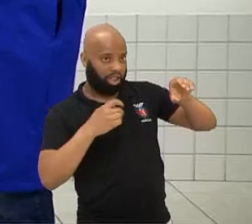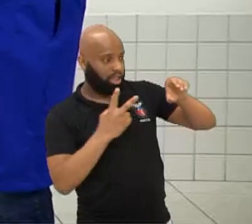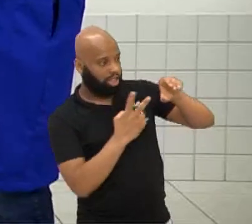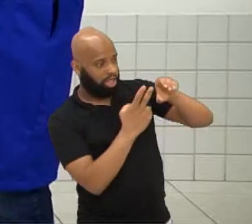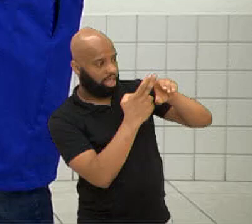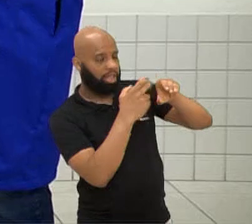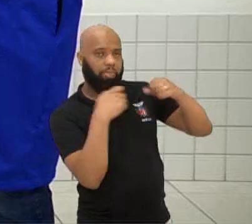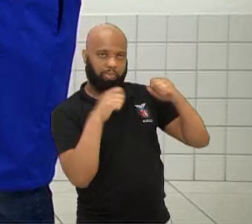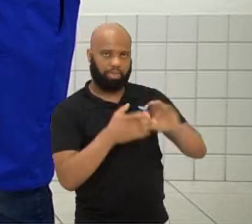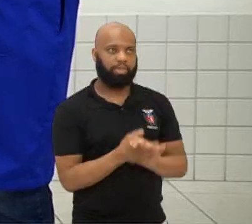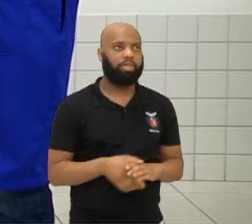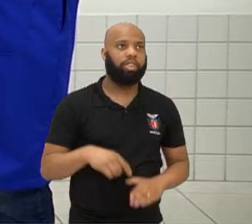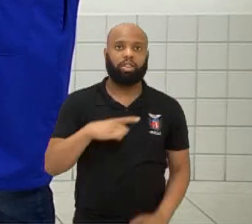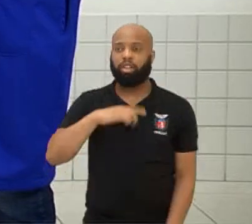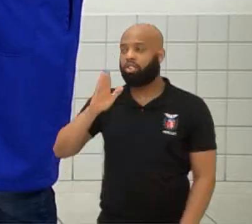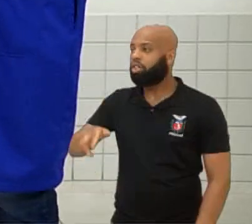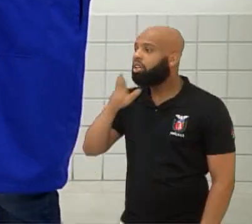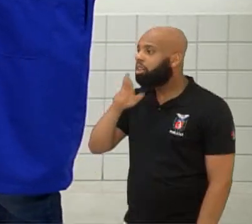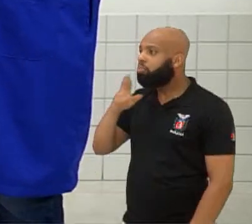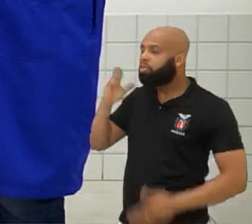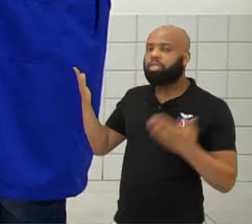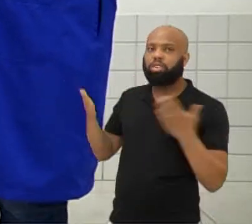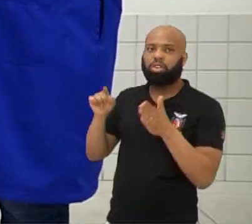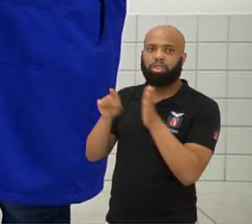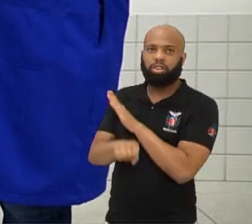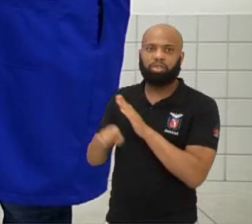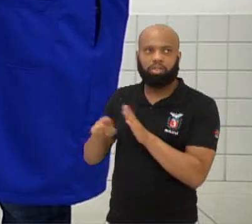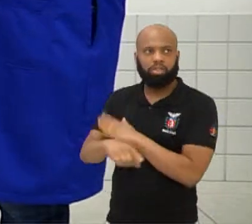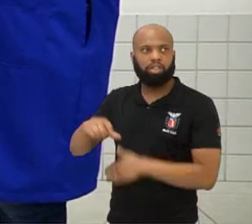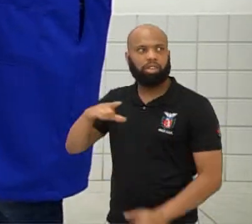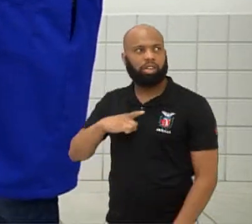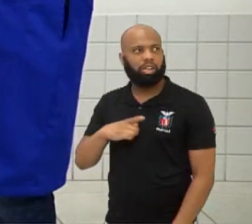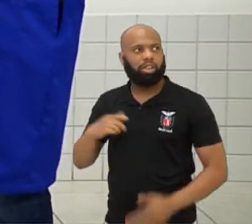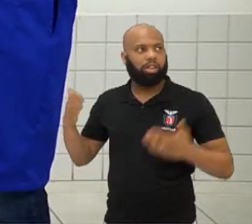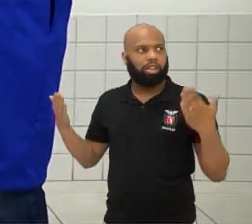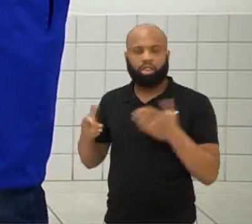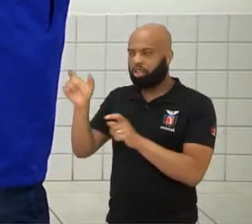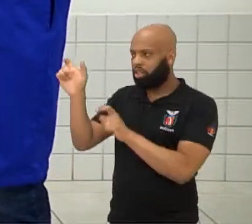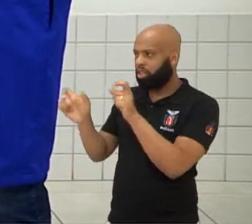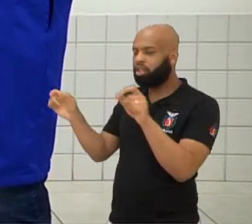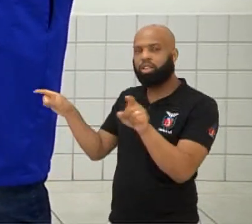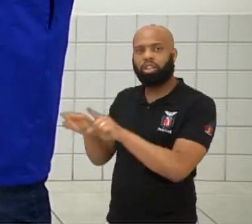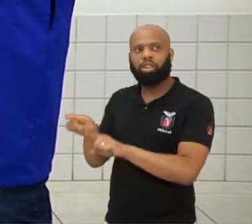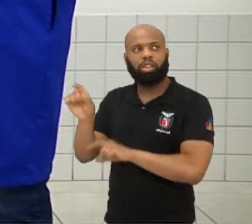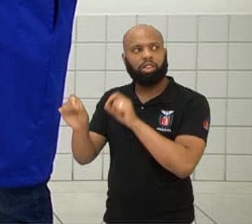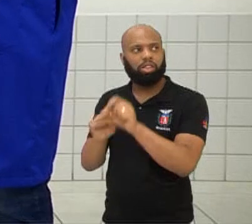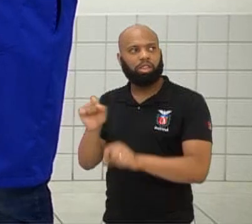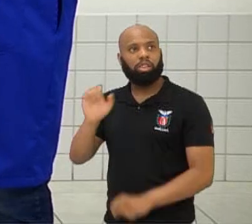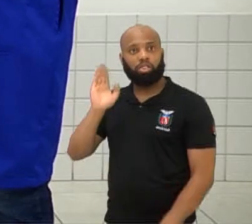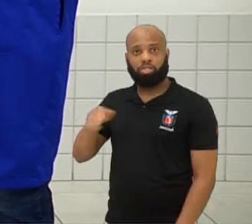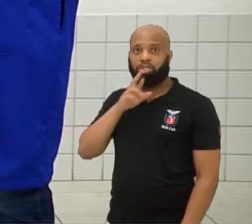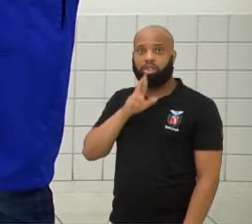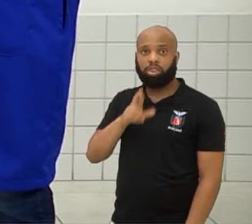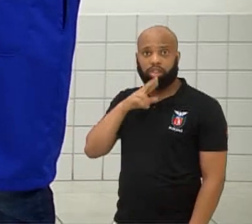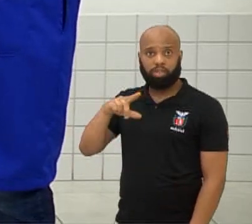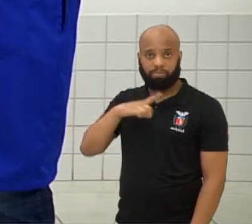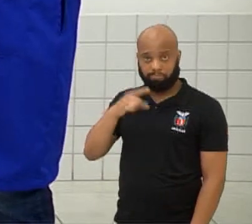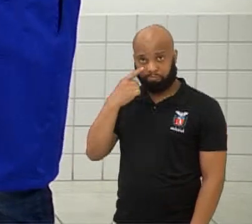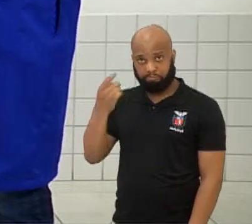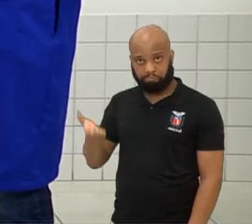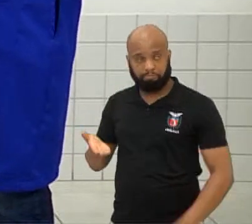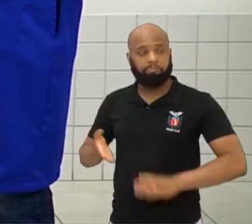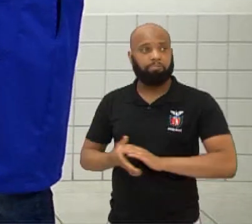E inclusive nós já temos aqui a resposta já do nosso quiz, e o pessoal aqui, ele já terminou de responder, vamos